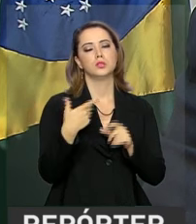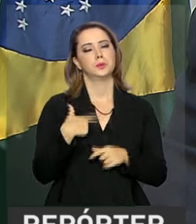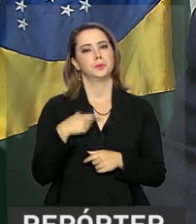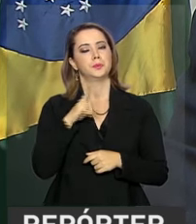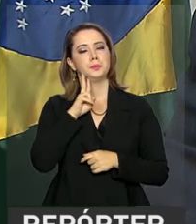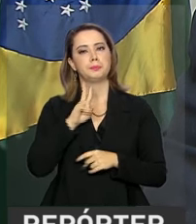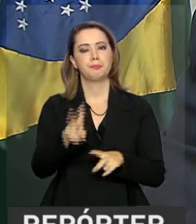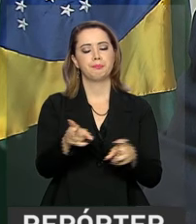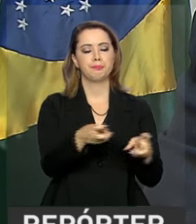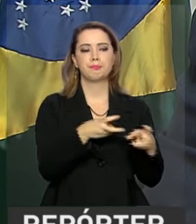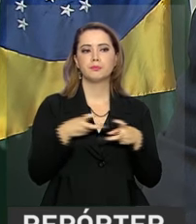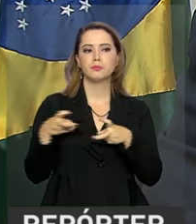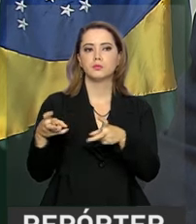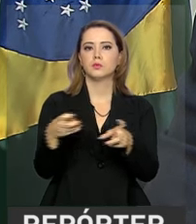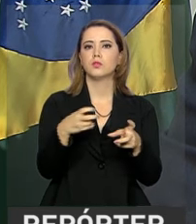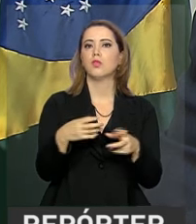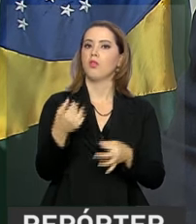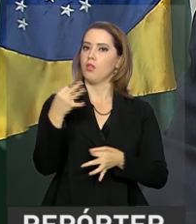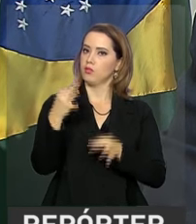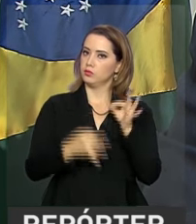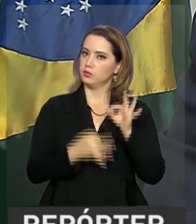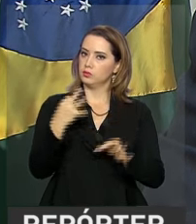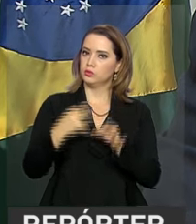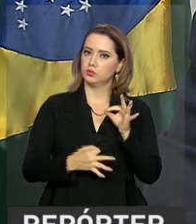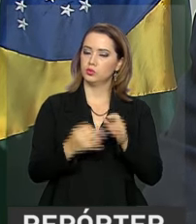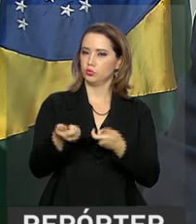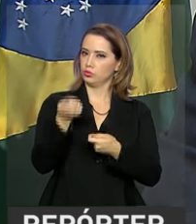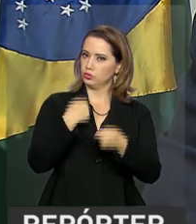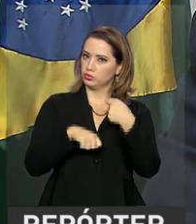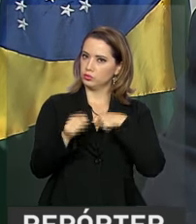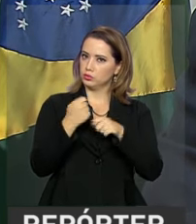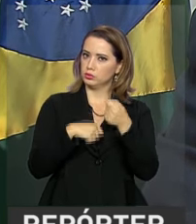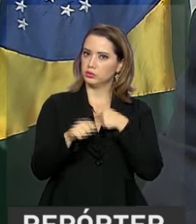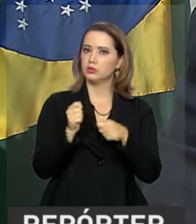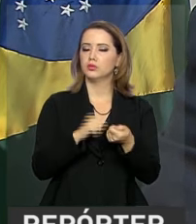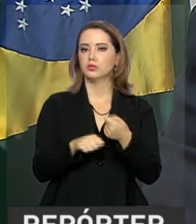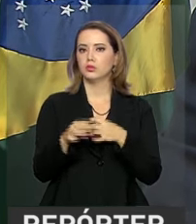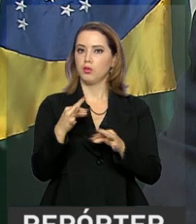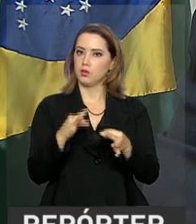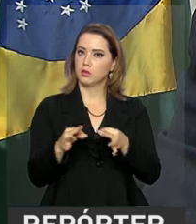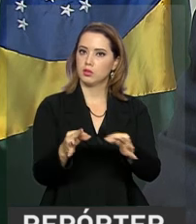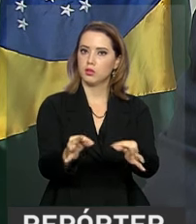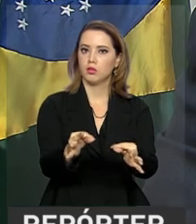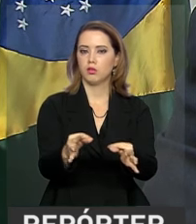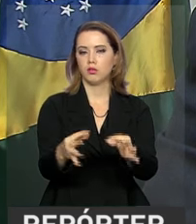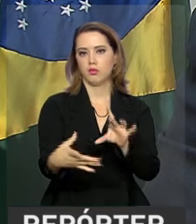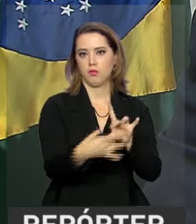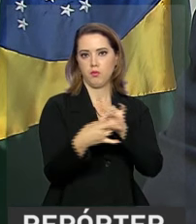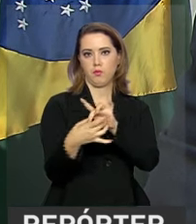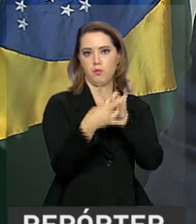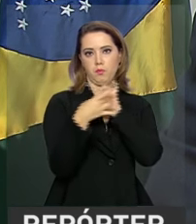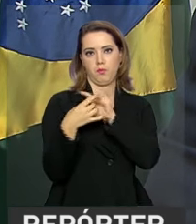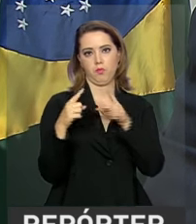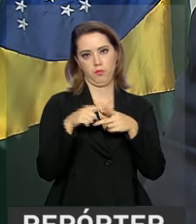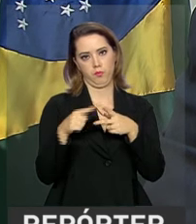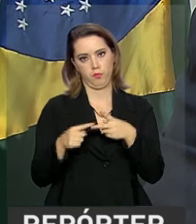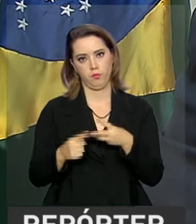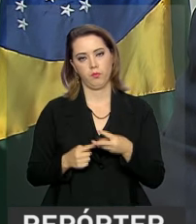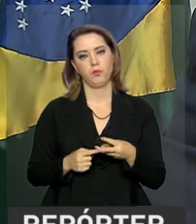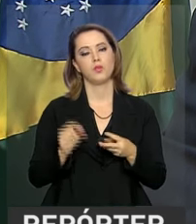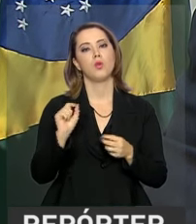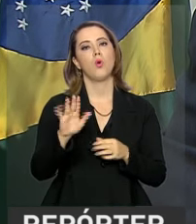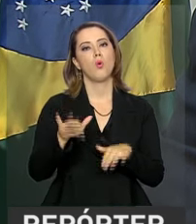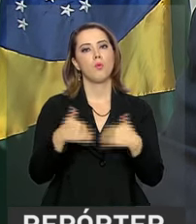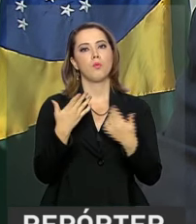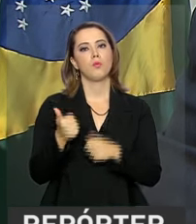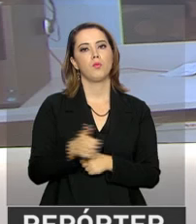a a os argumentos jurídicos tecnológicos econômicos dialoguem entre si e que as pessoas se convençam de qual será e o